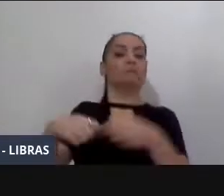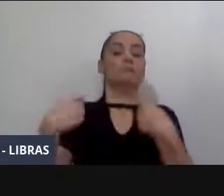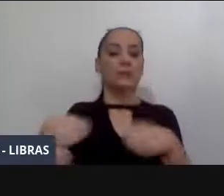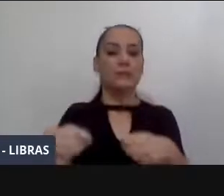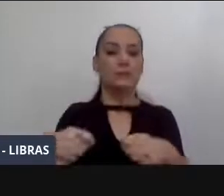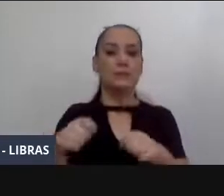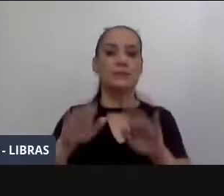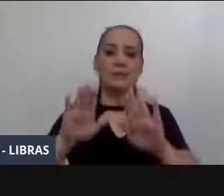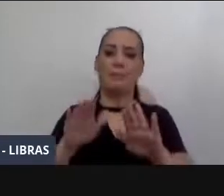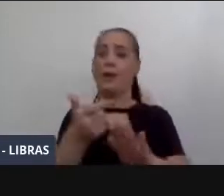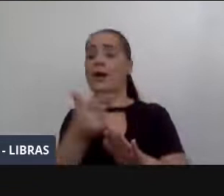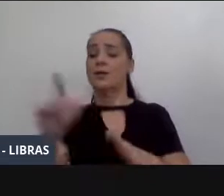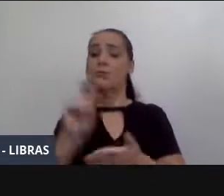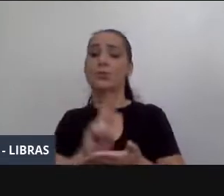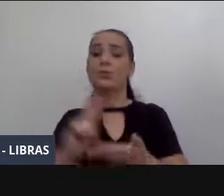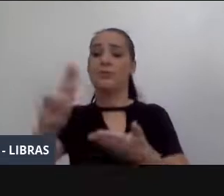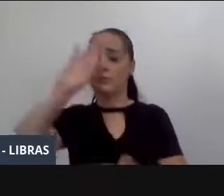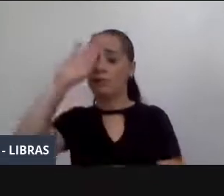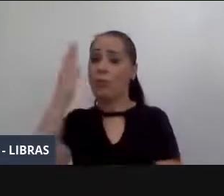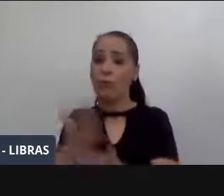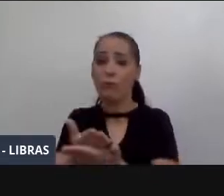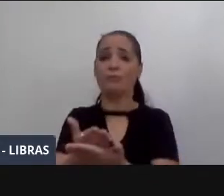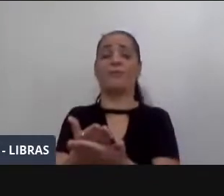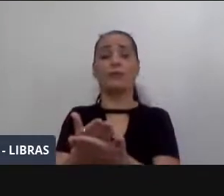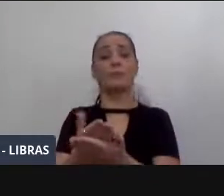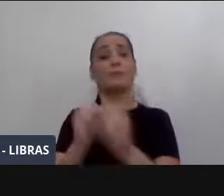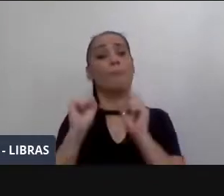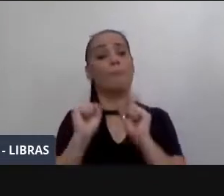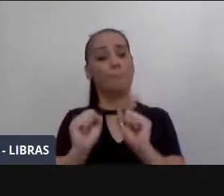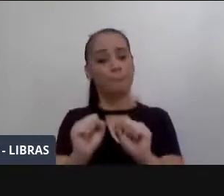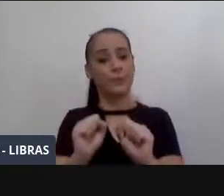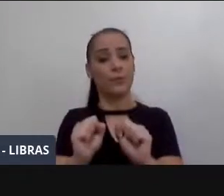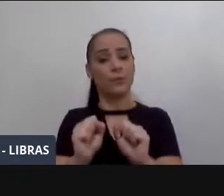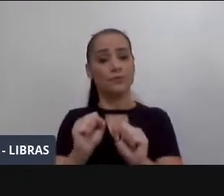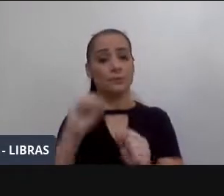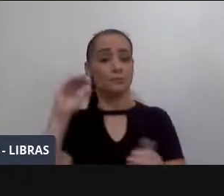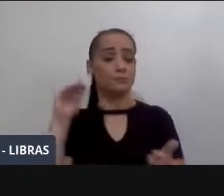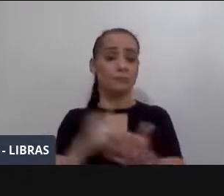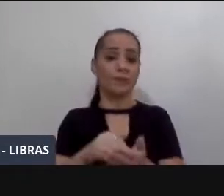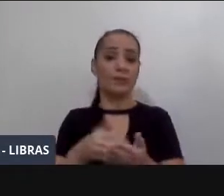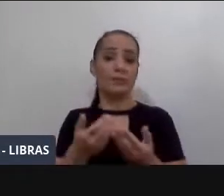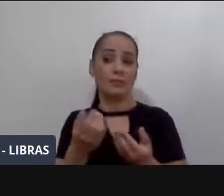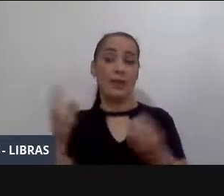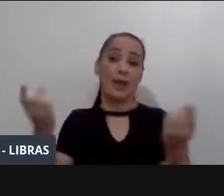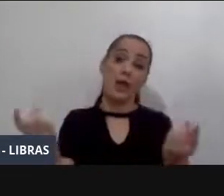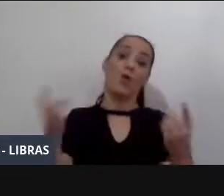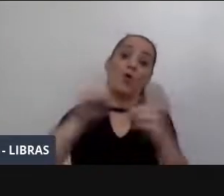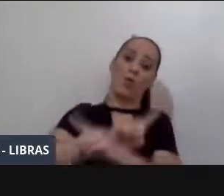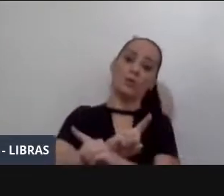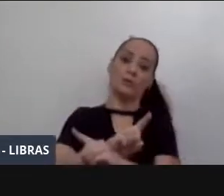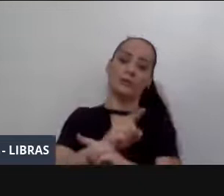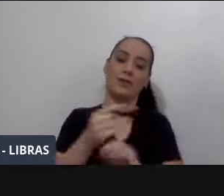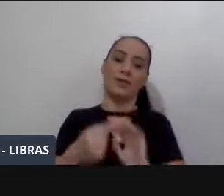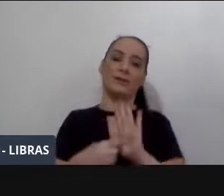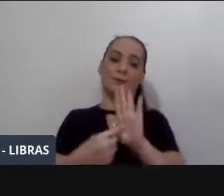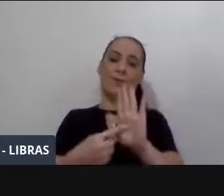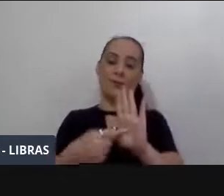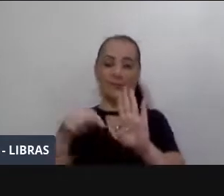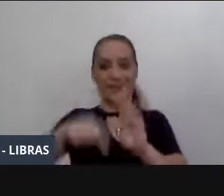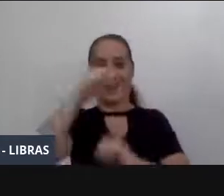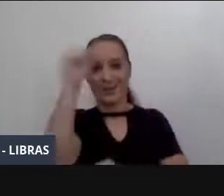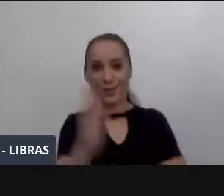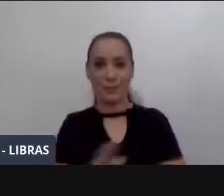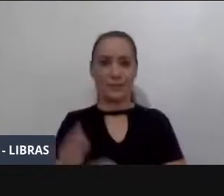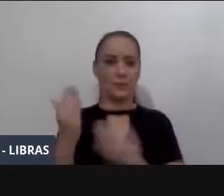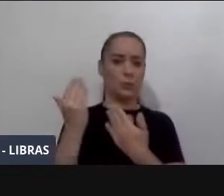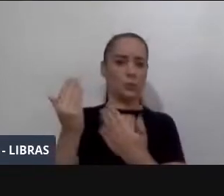do ponto de vista da confiança até prova do contrário. Enquanto no Brasil, geralmente, a gente desconfia até prova do contrário. E